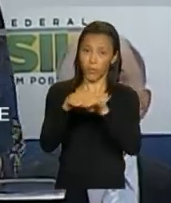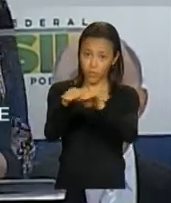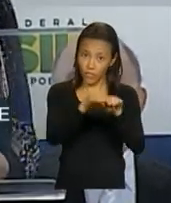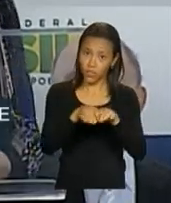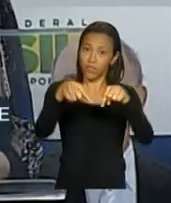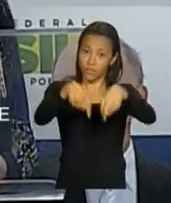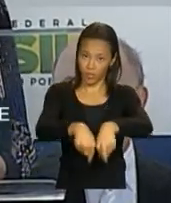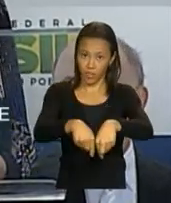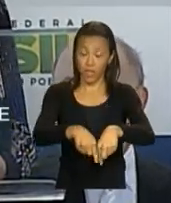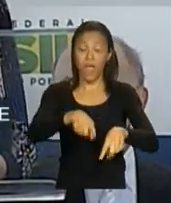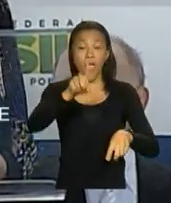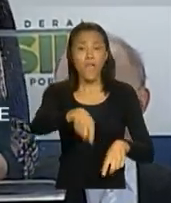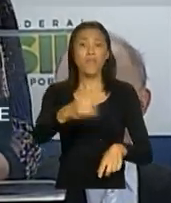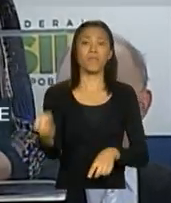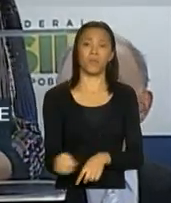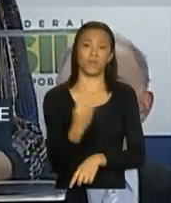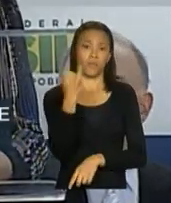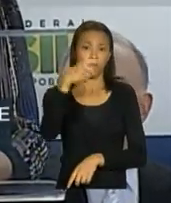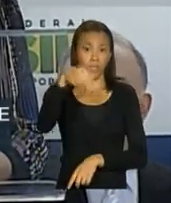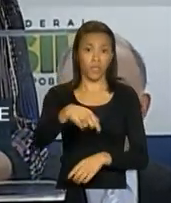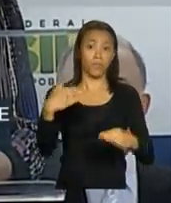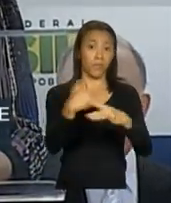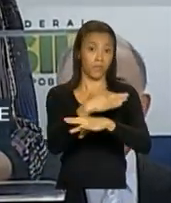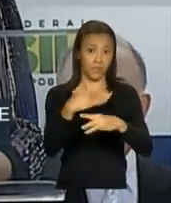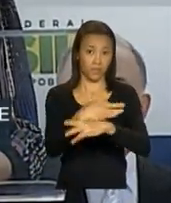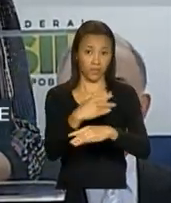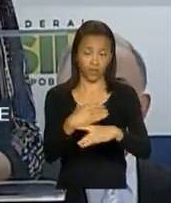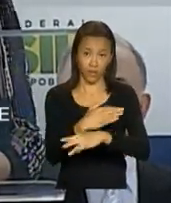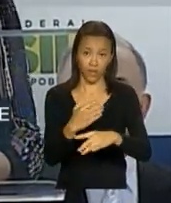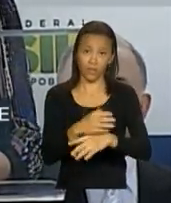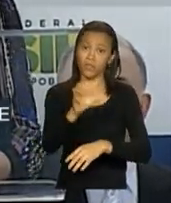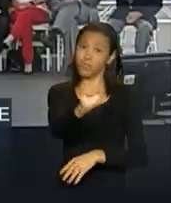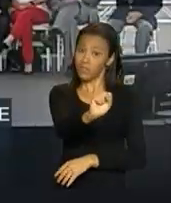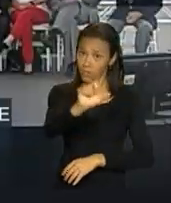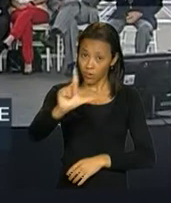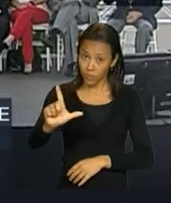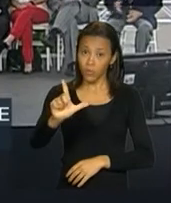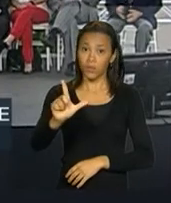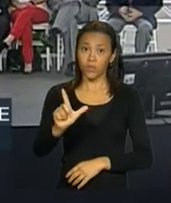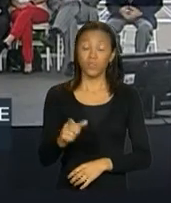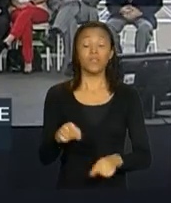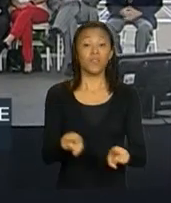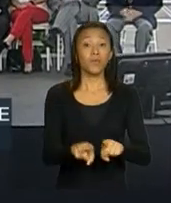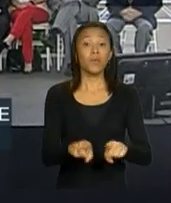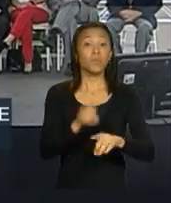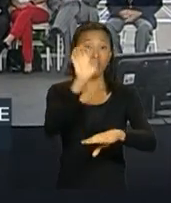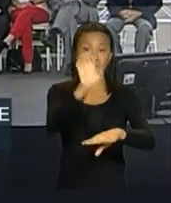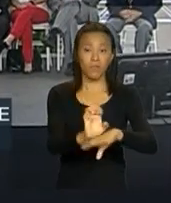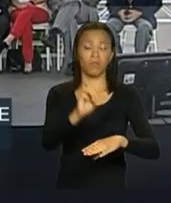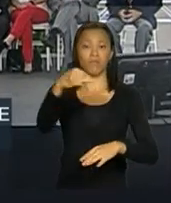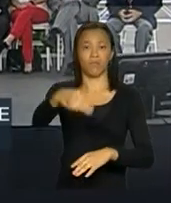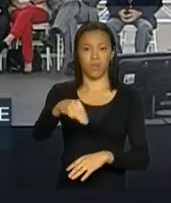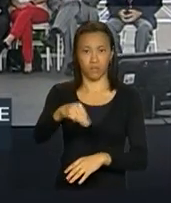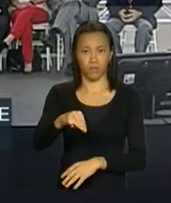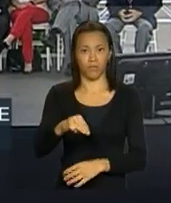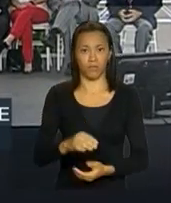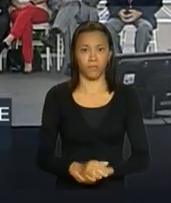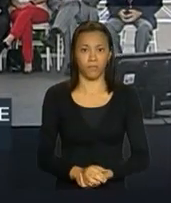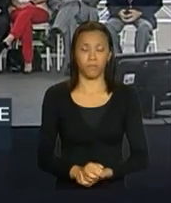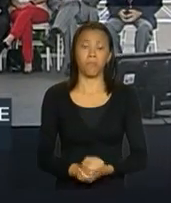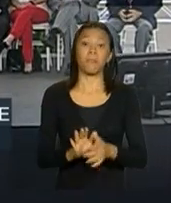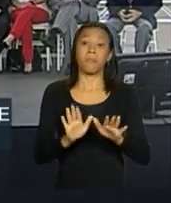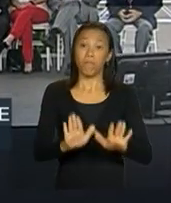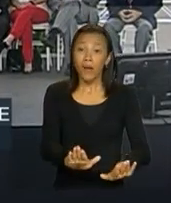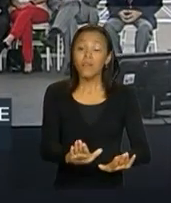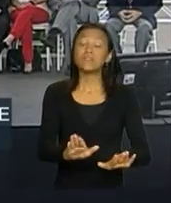e isso é muito importante aqui para a cidade do Maranhão da São Luís para o estado do Maranhão mas é